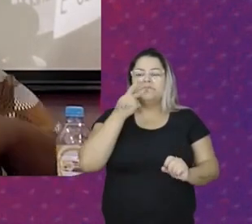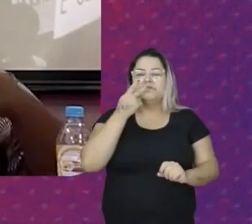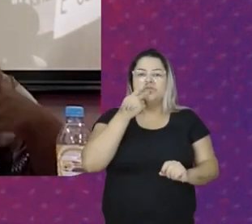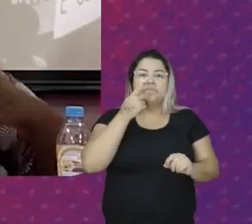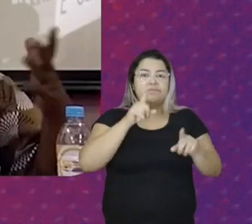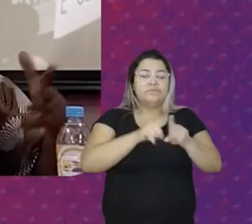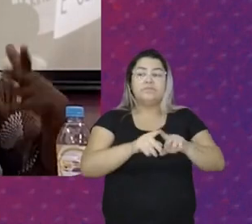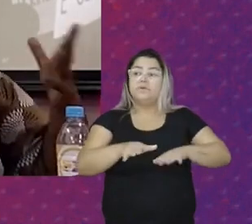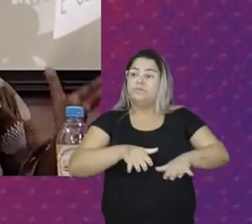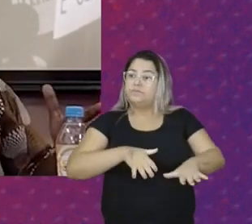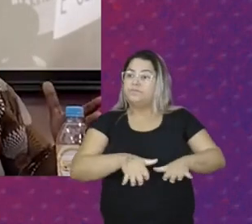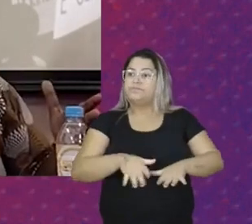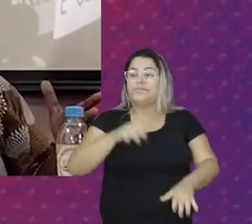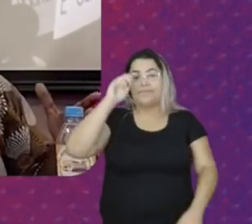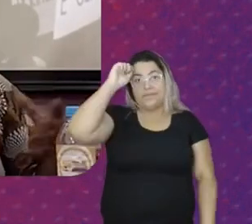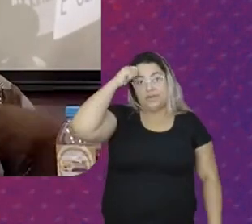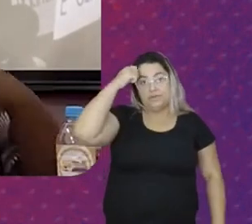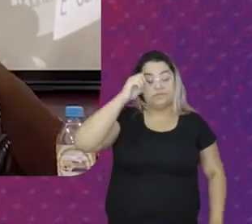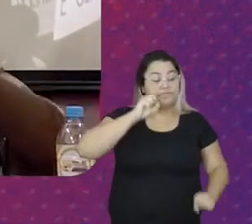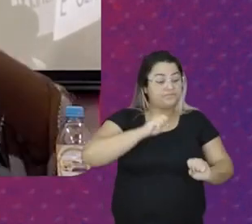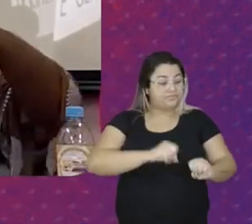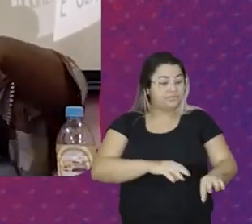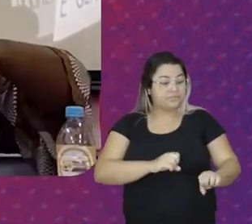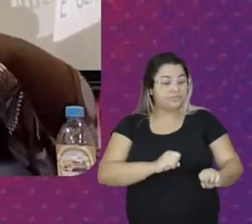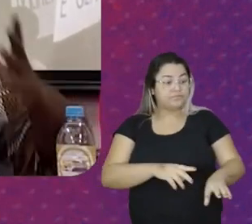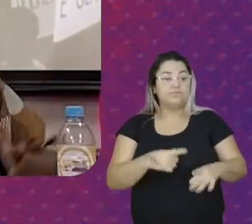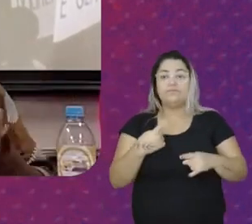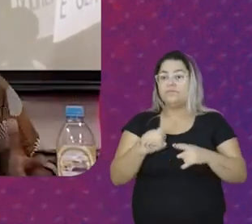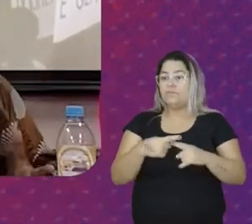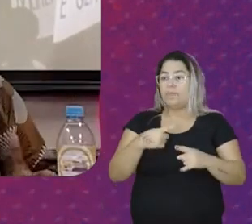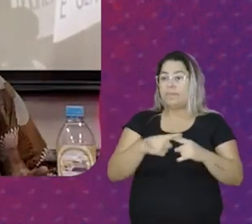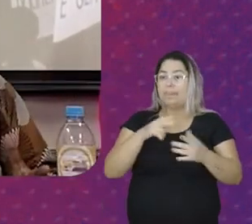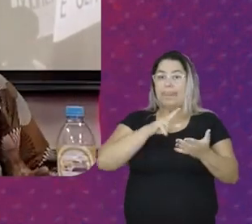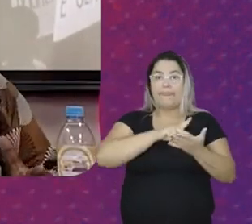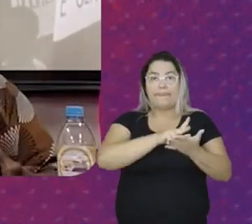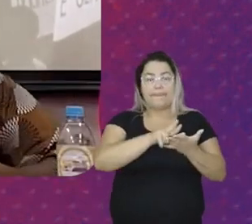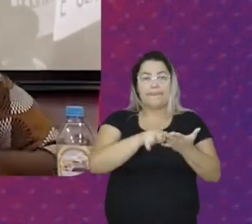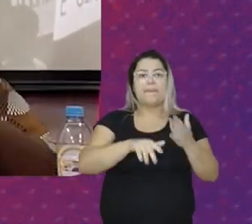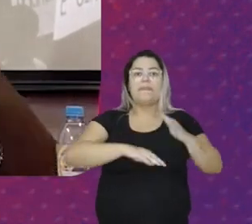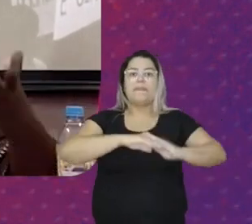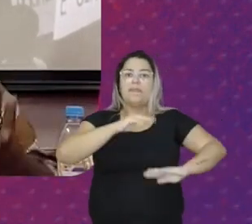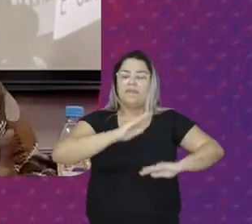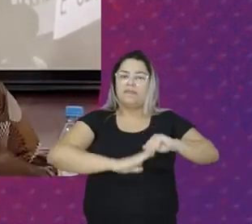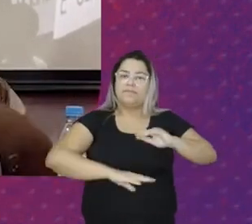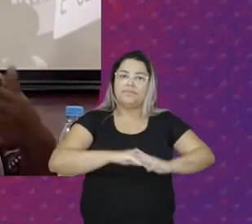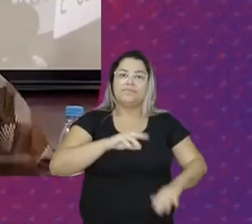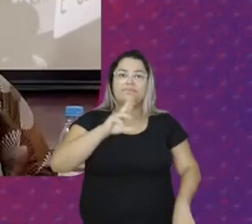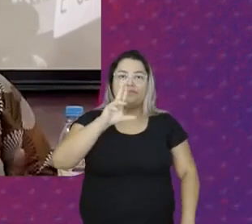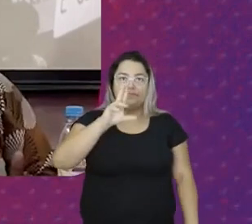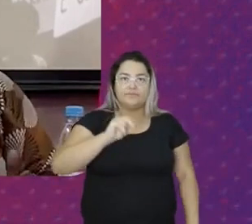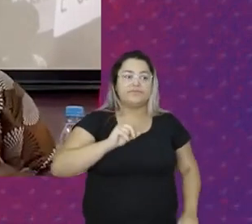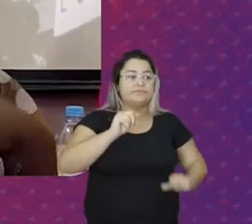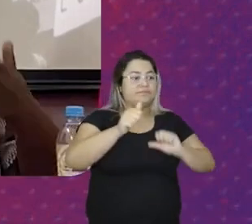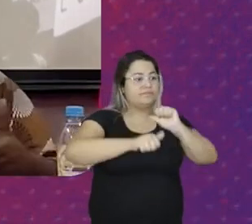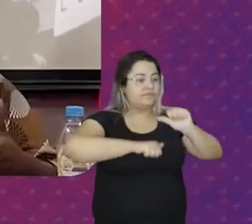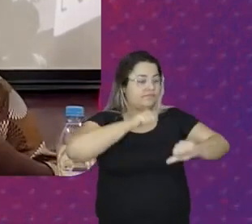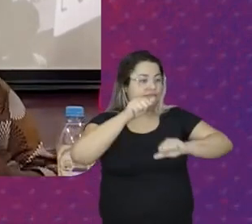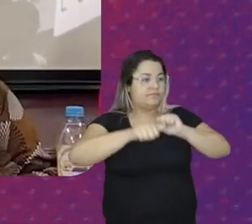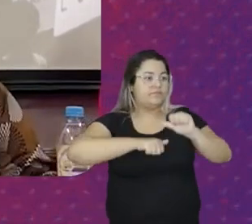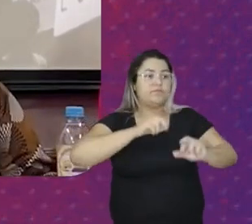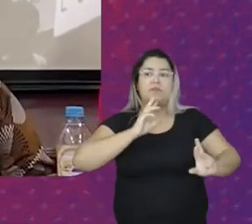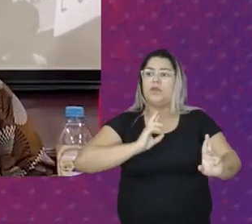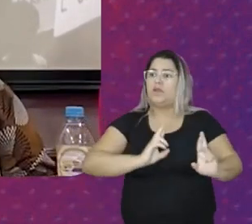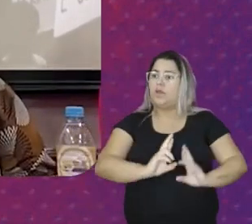que o movimento negro é educador, porque por meio de suas várias práticas, eles não só vai transformando as